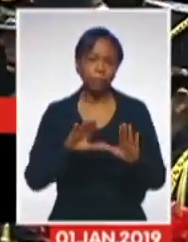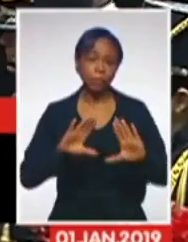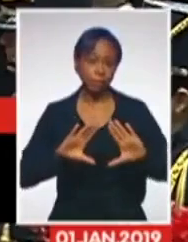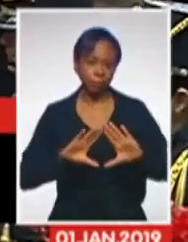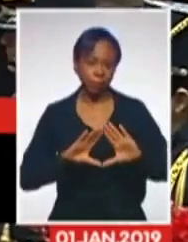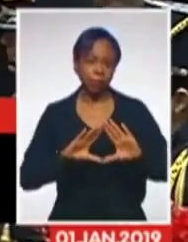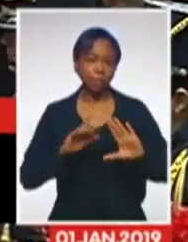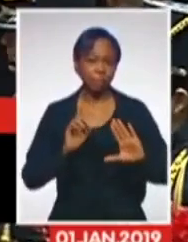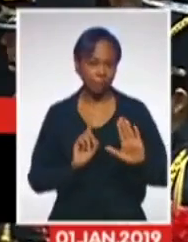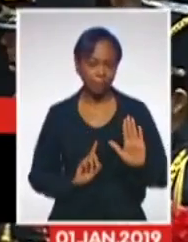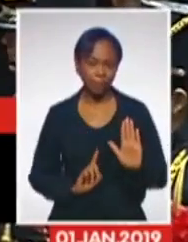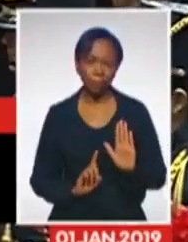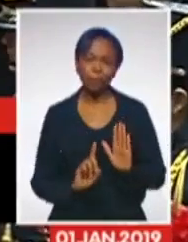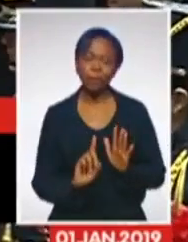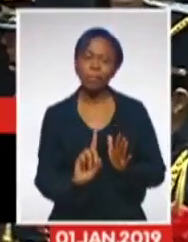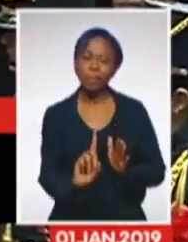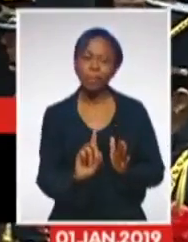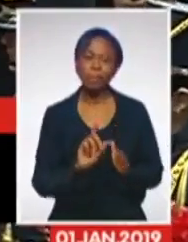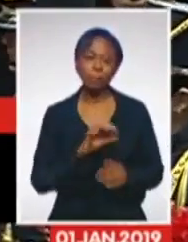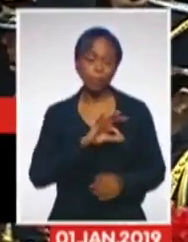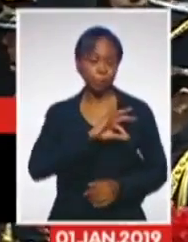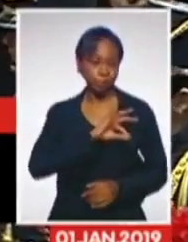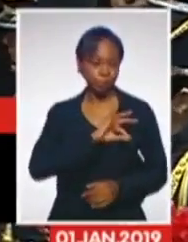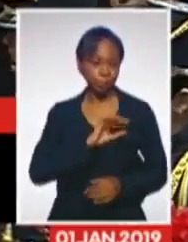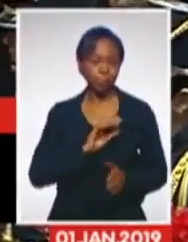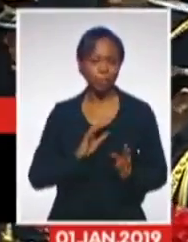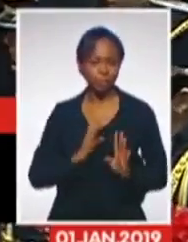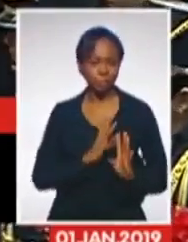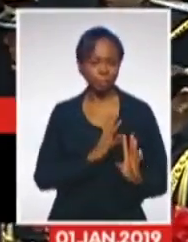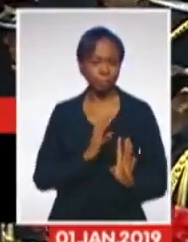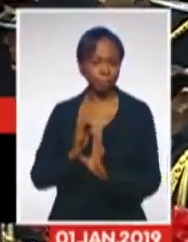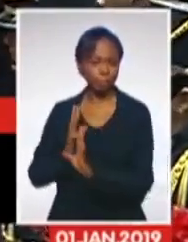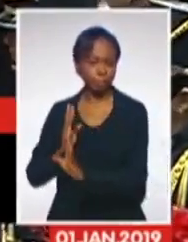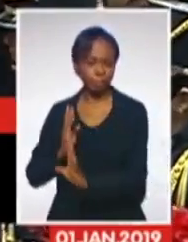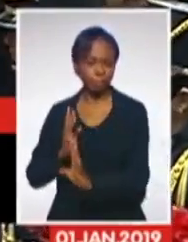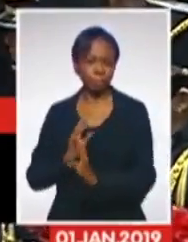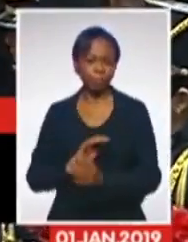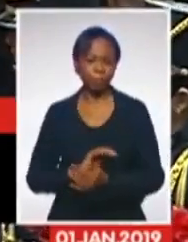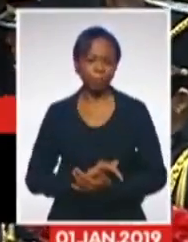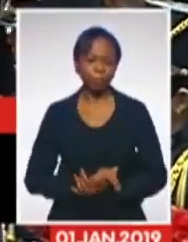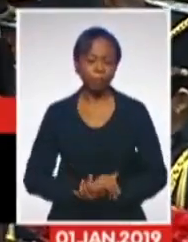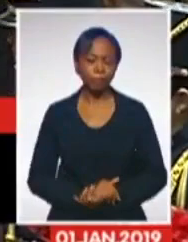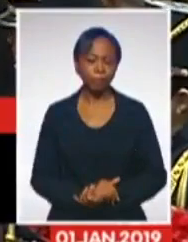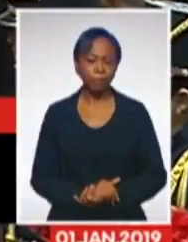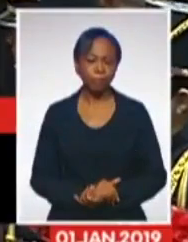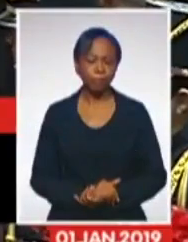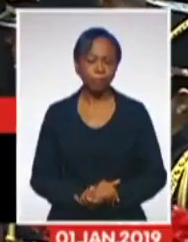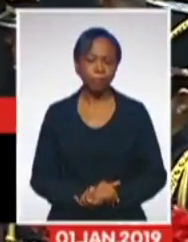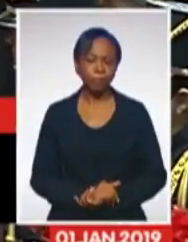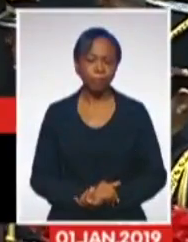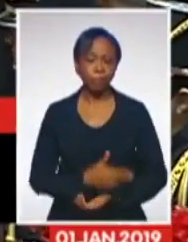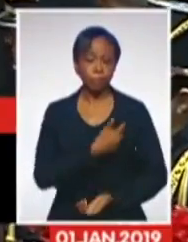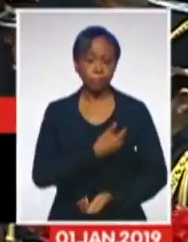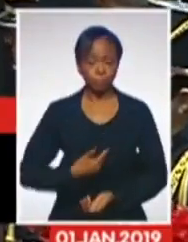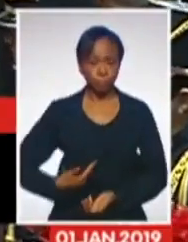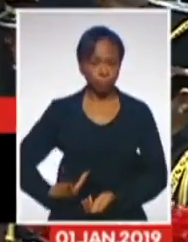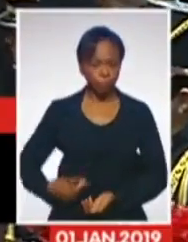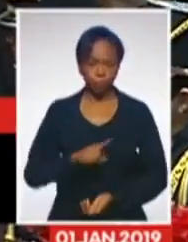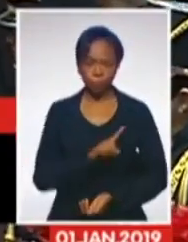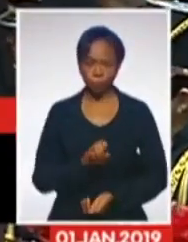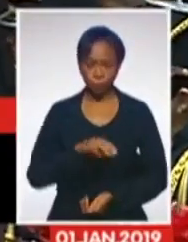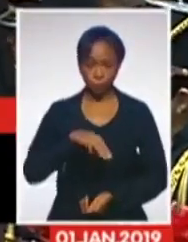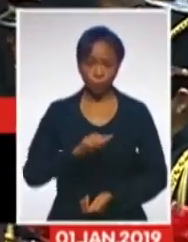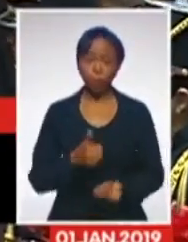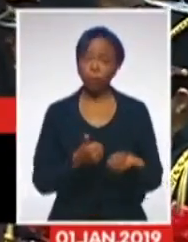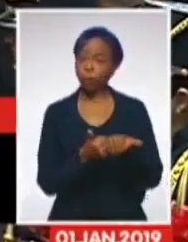da Polícia Militar. Agora reabertos os trabalhos. E o vice-governador eleito, o senhor Paulo